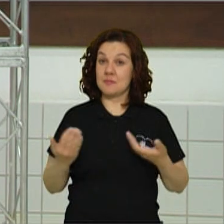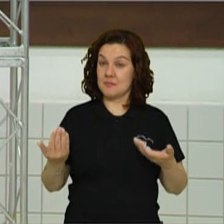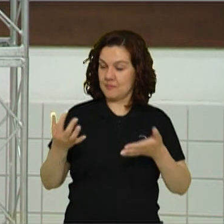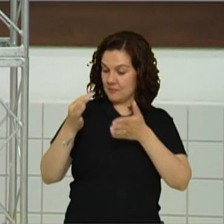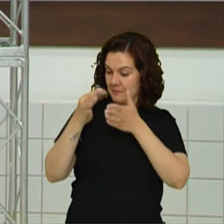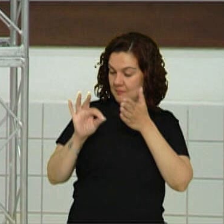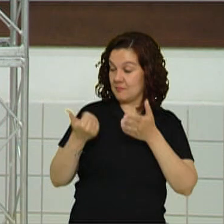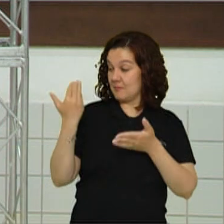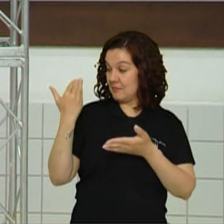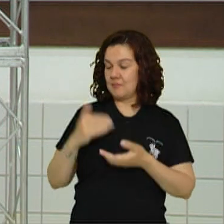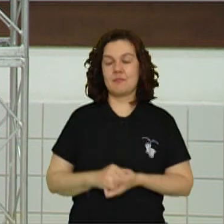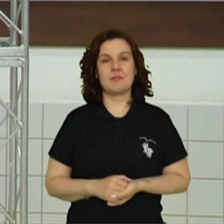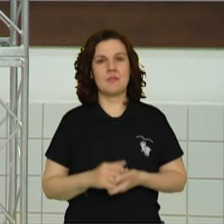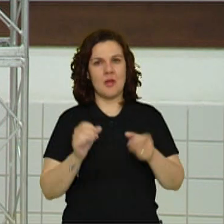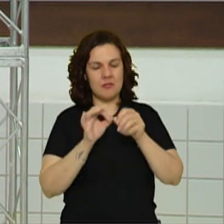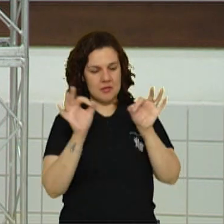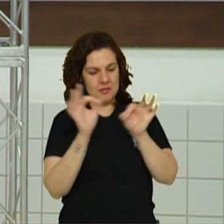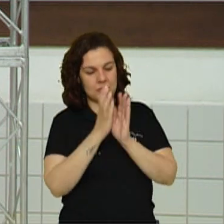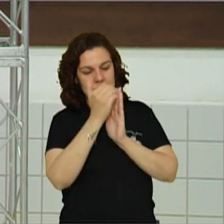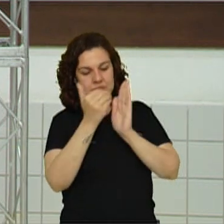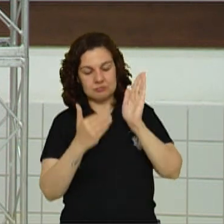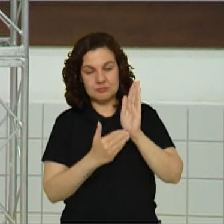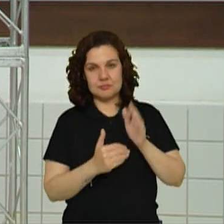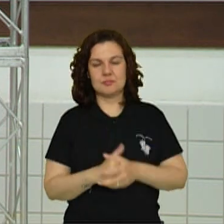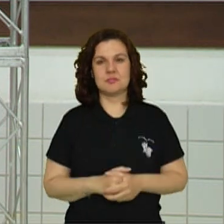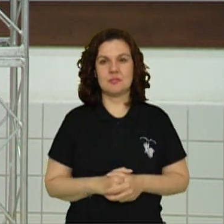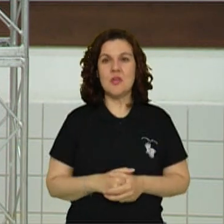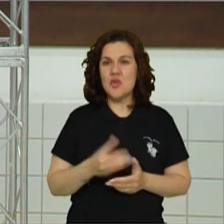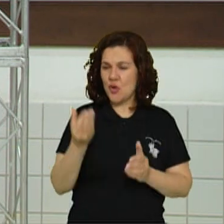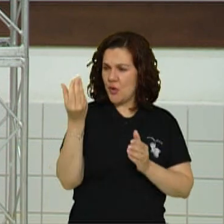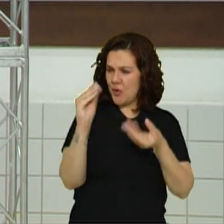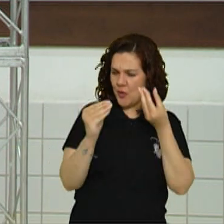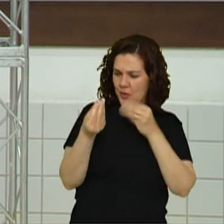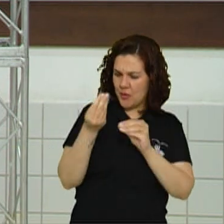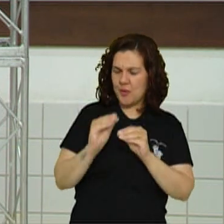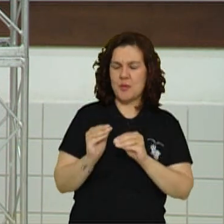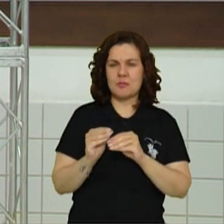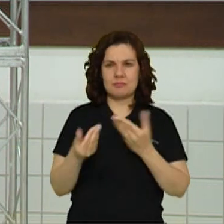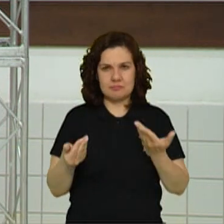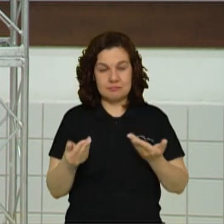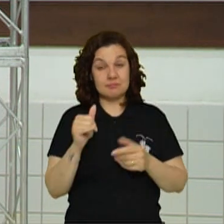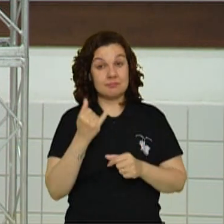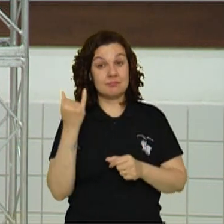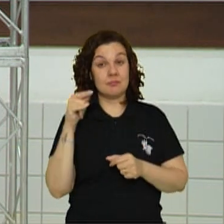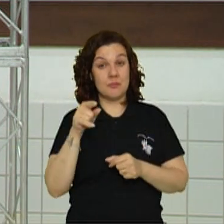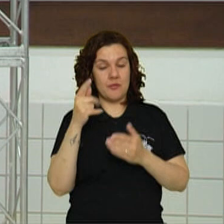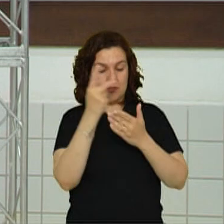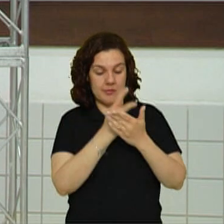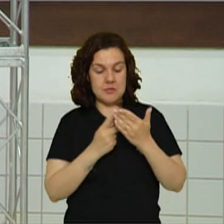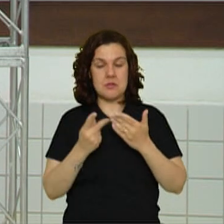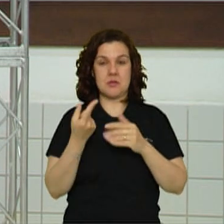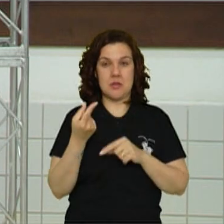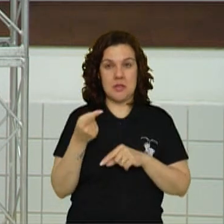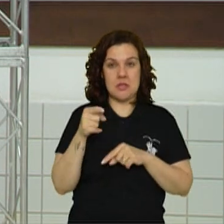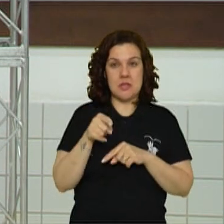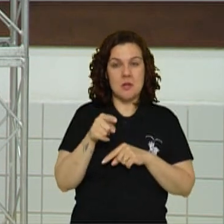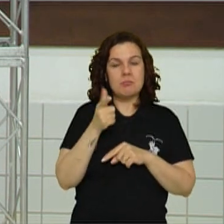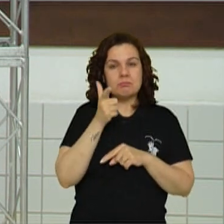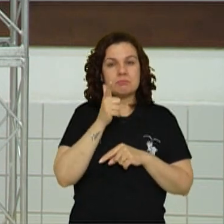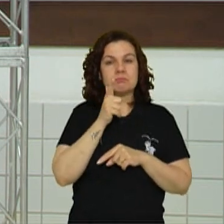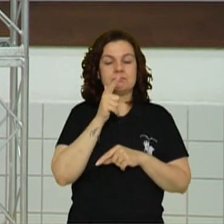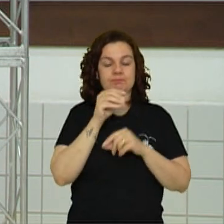Vamos corrigir? Fez esqueminha? Só colocou os dados? É sempre importante fazer um desenho quando a gente está